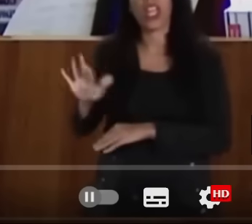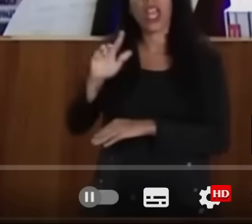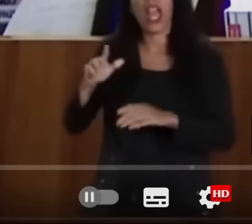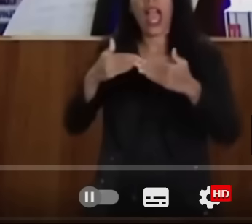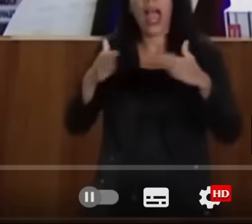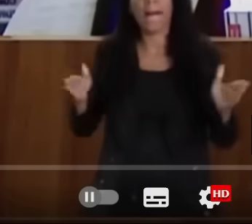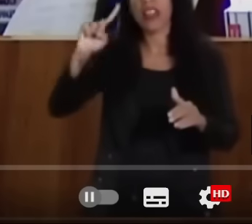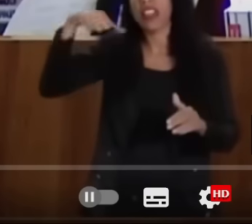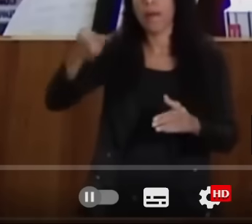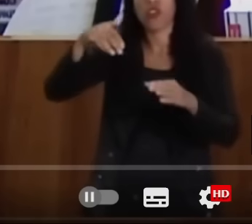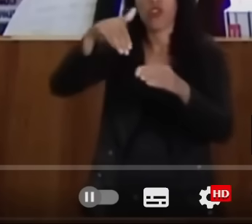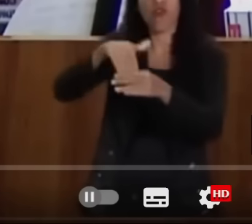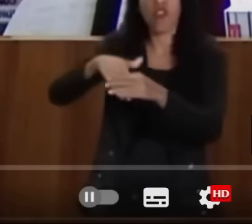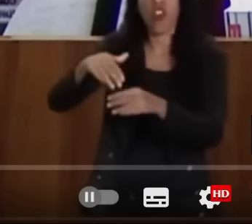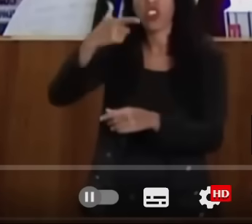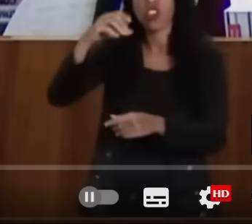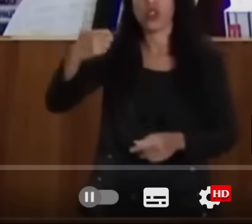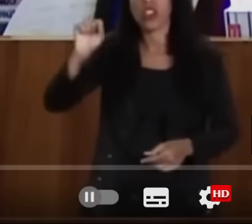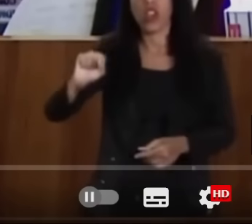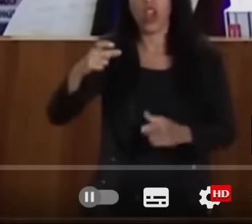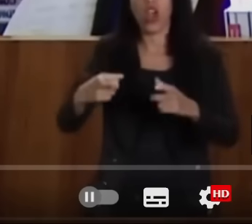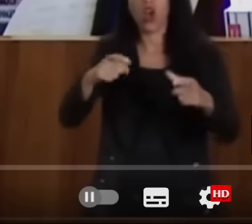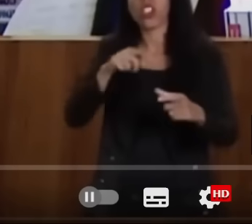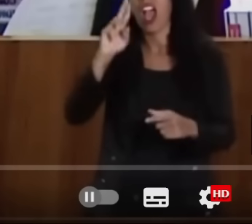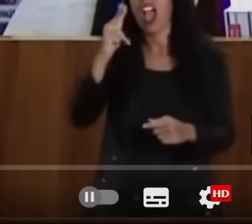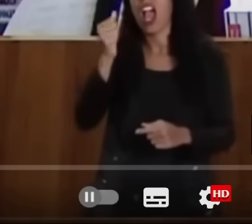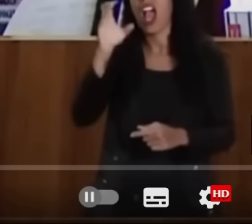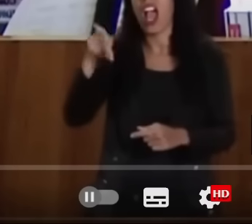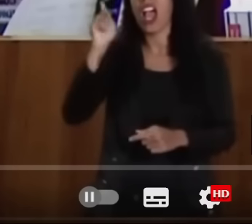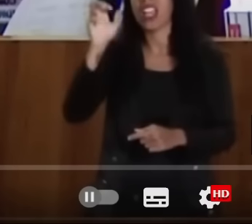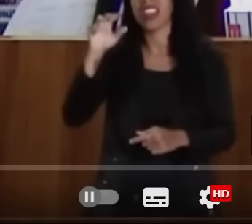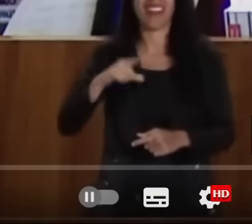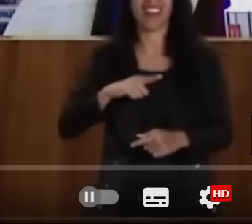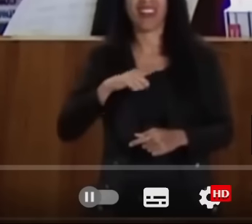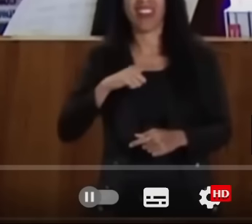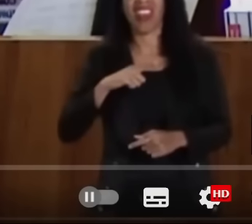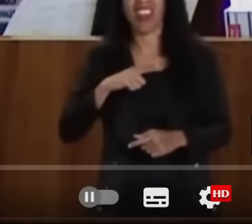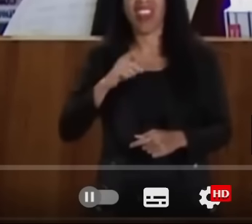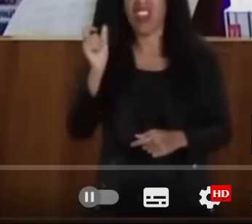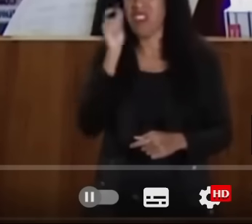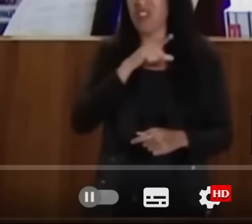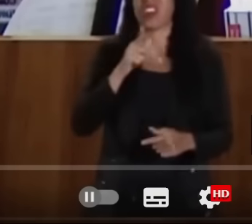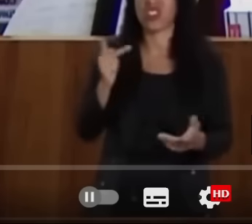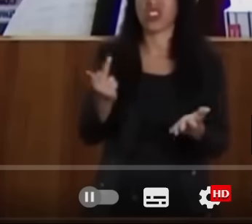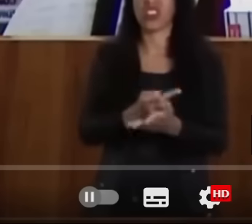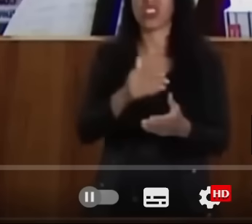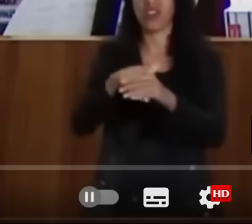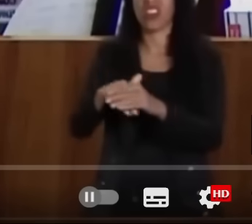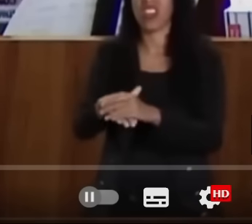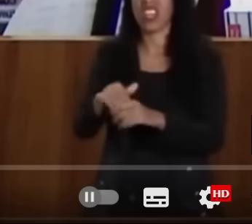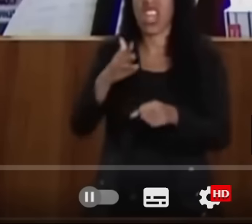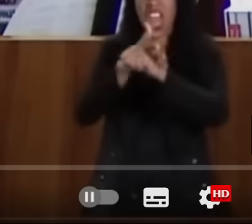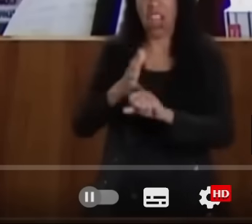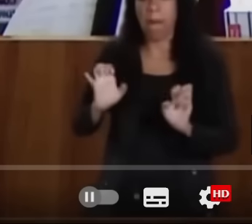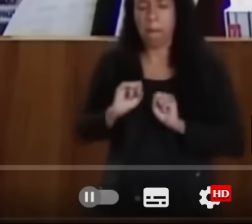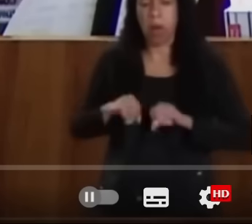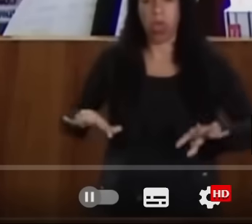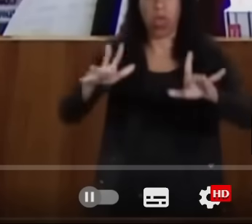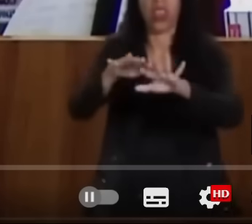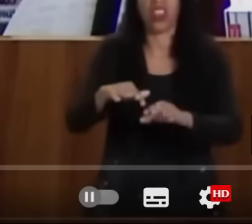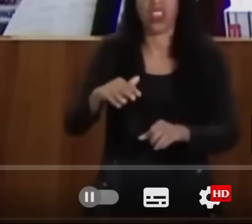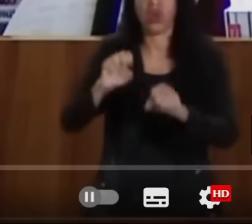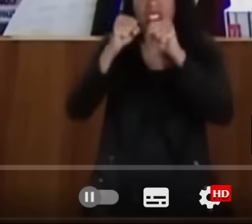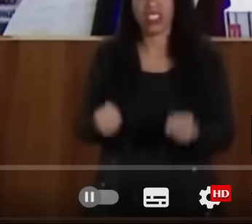aberto após o segundo turno das eleições de 2018, onde o hacker falou que houve, que tinha havido fraude por ocasião das eleições. Falou que tinha invadido tudo. Mentira!